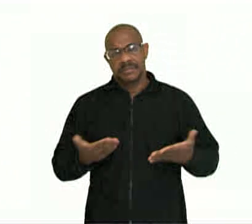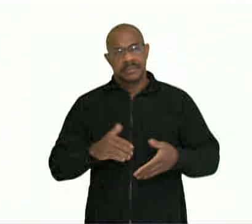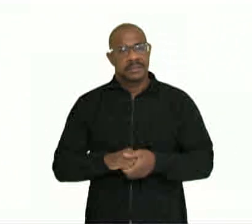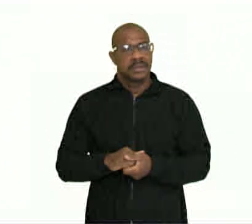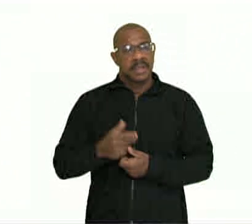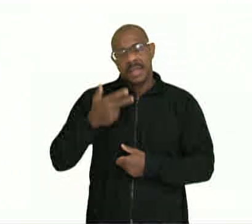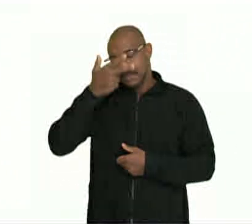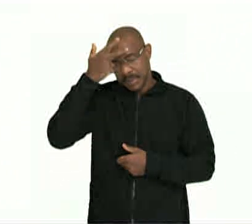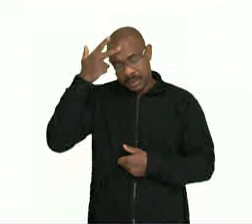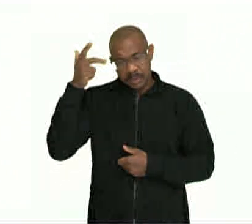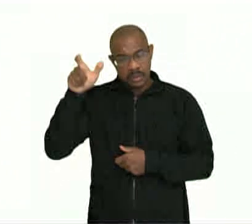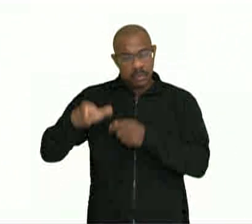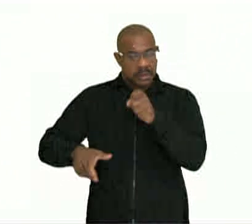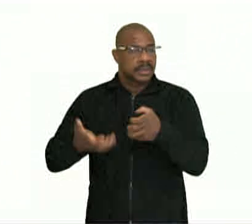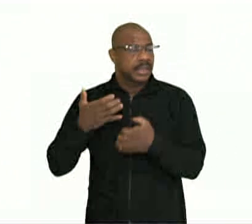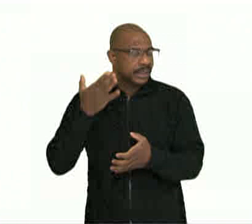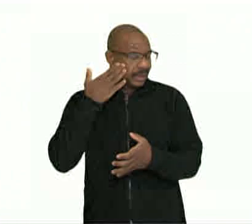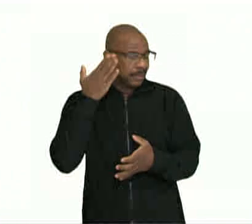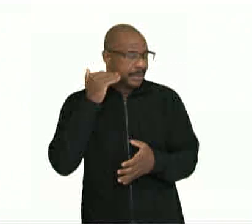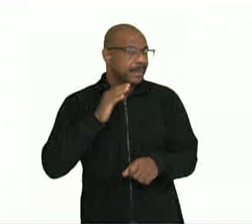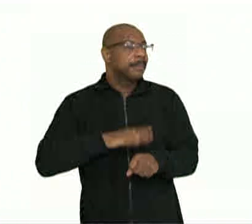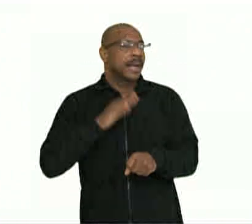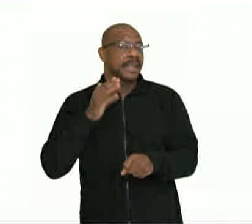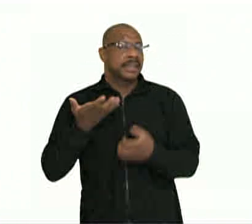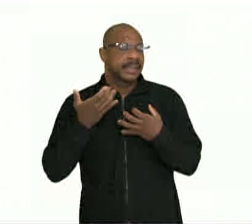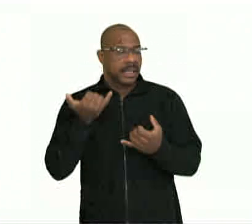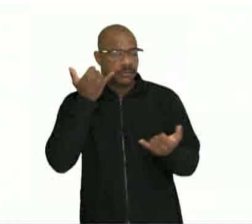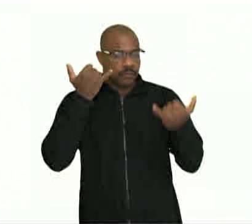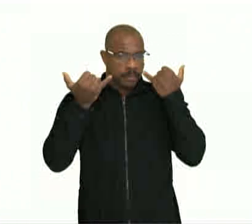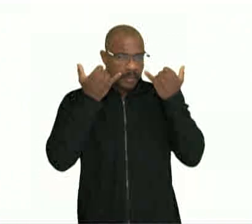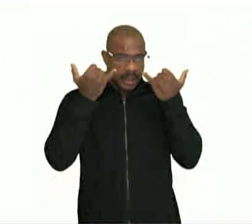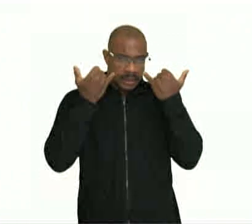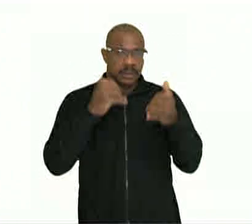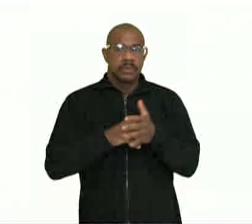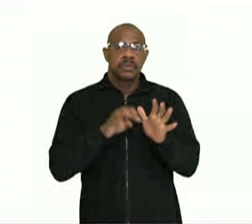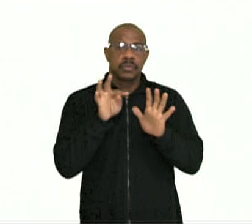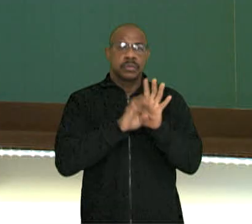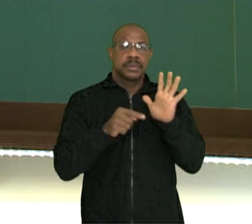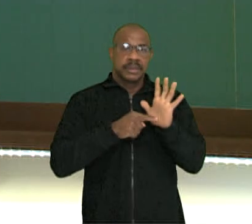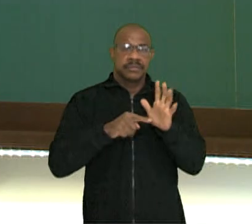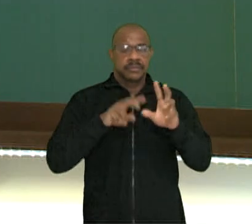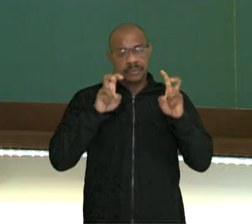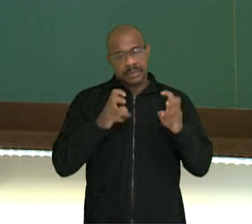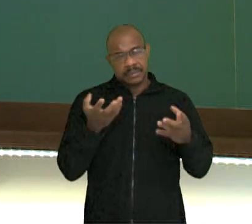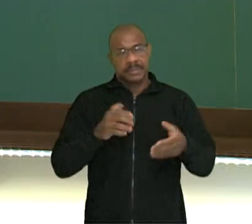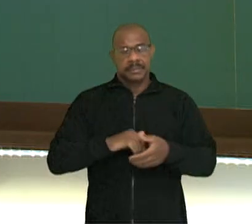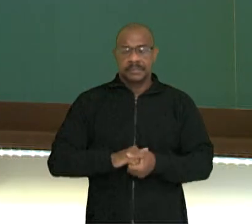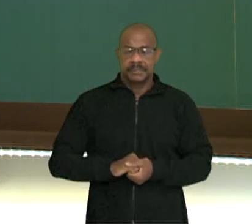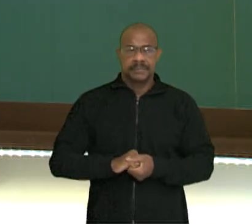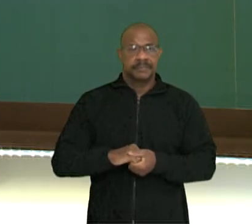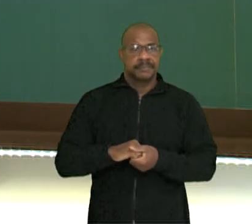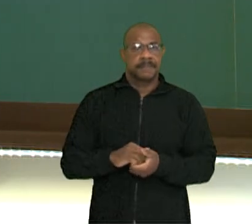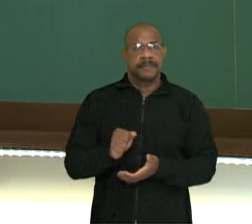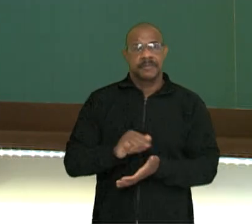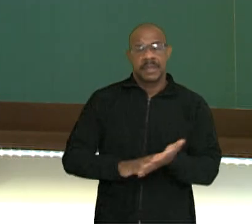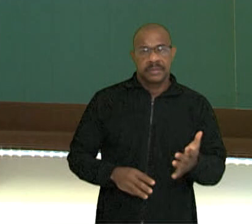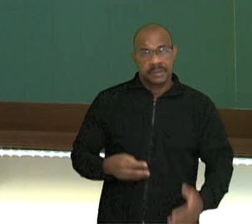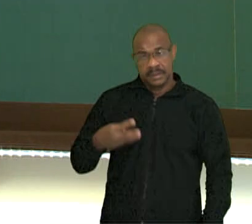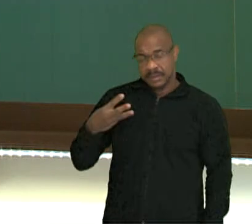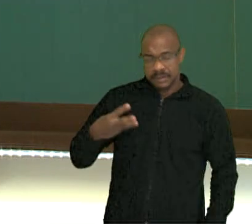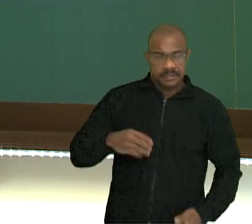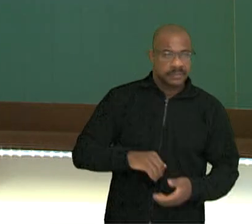que querem saber mais e estar informadas sobre este tema. A atividade